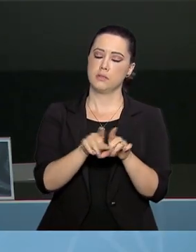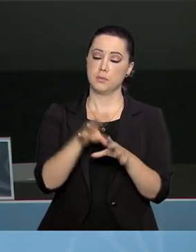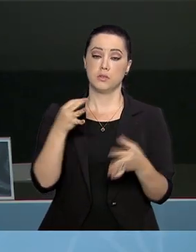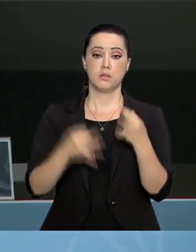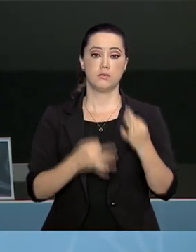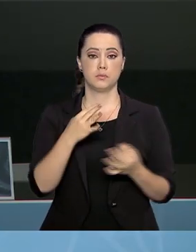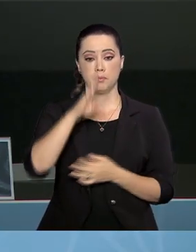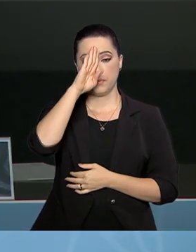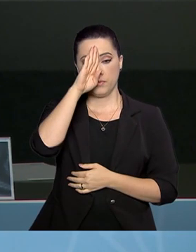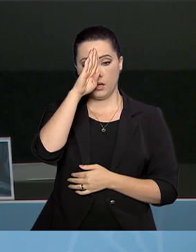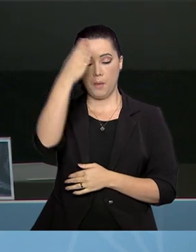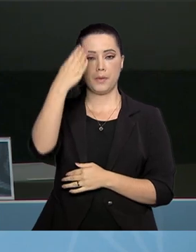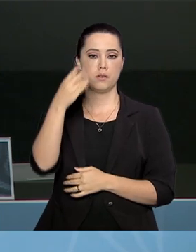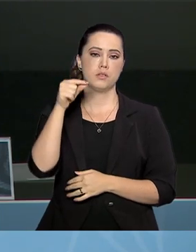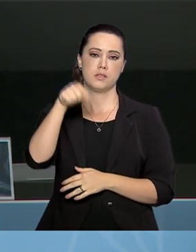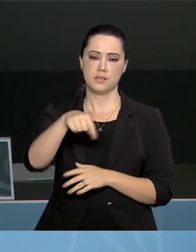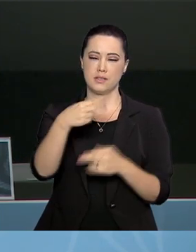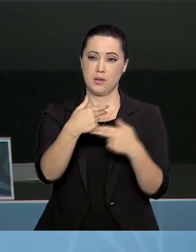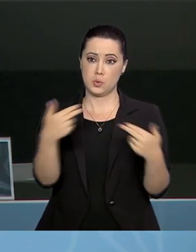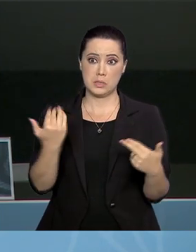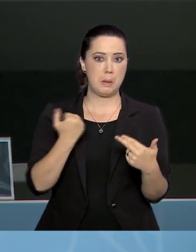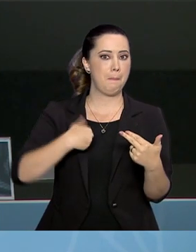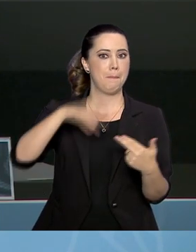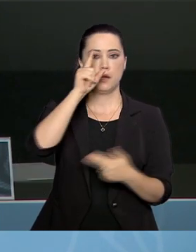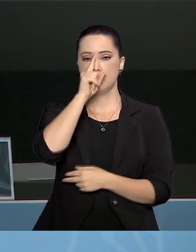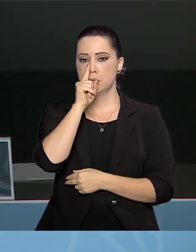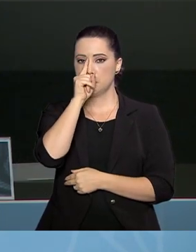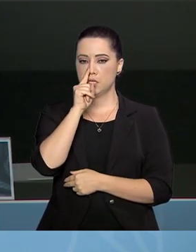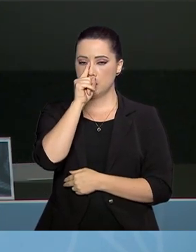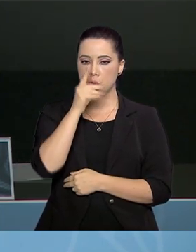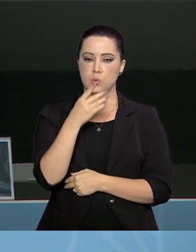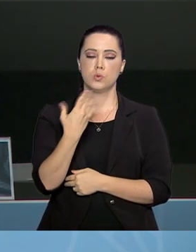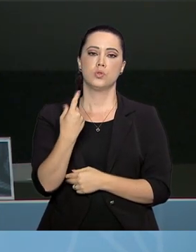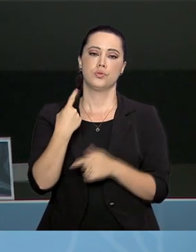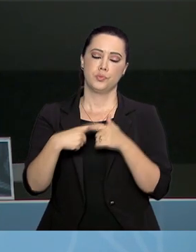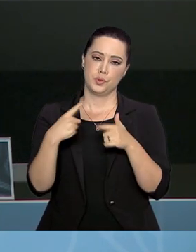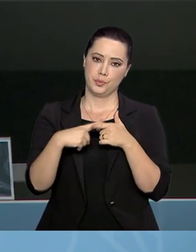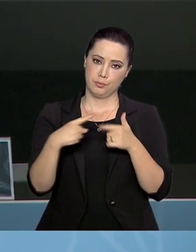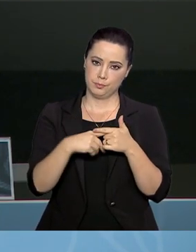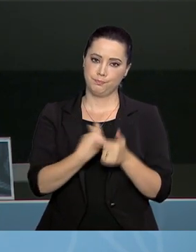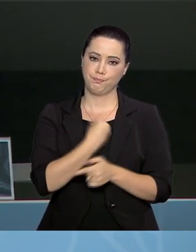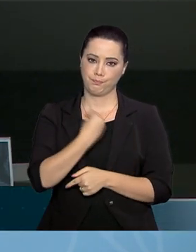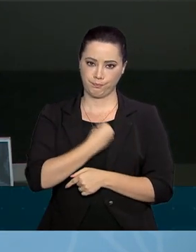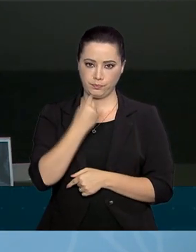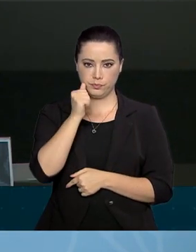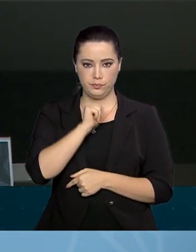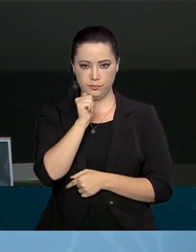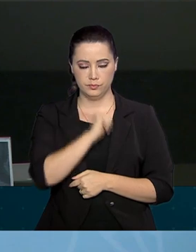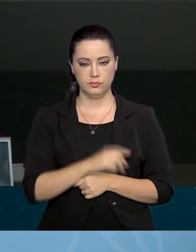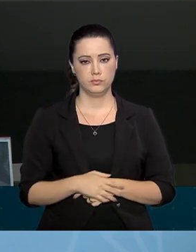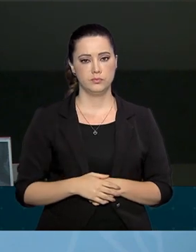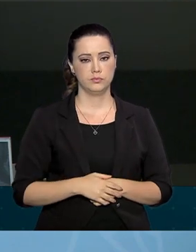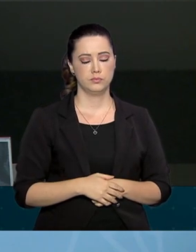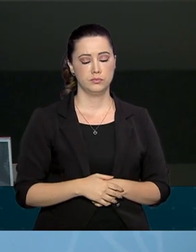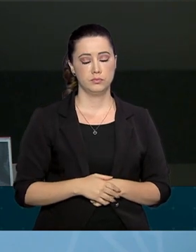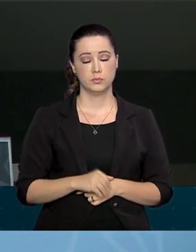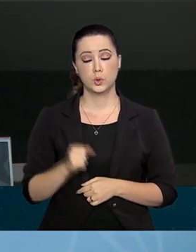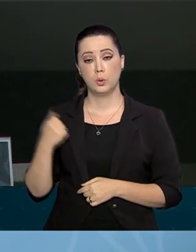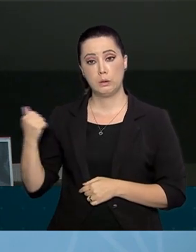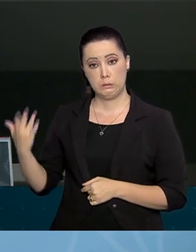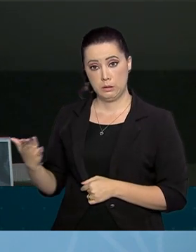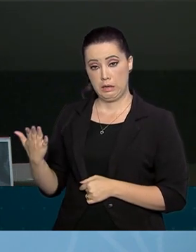a priorizar os casos mais graves de ameaça às mulheres. Os responsáveis pela segurança pública, na